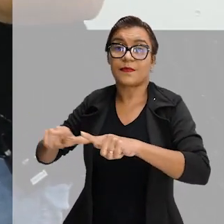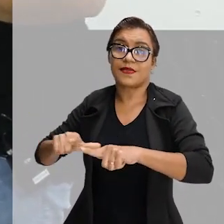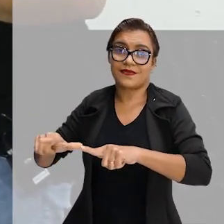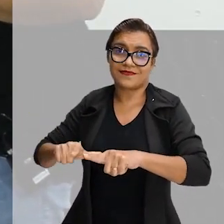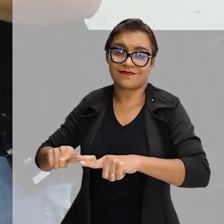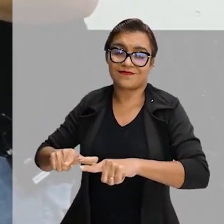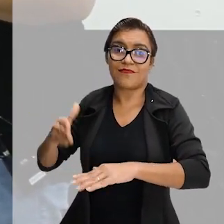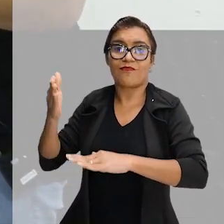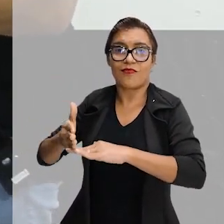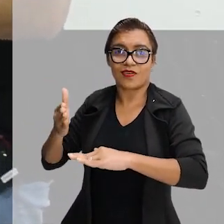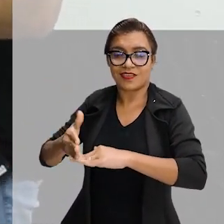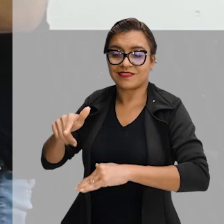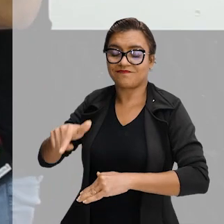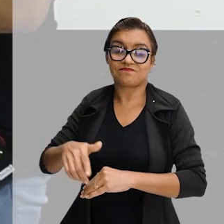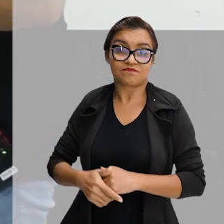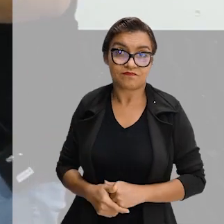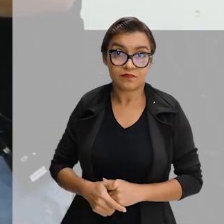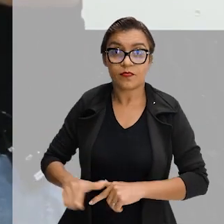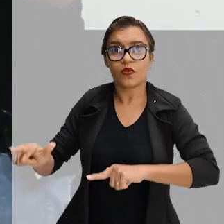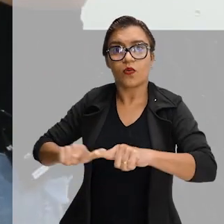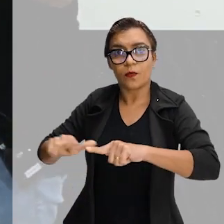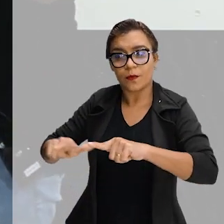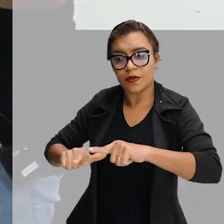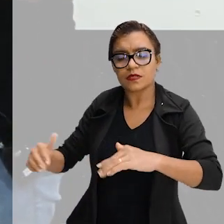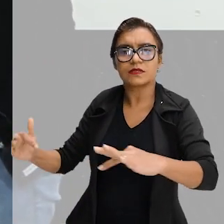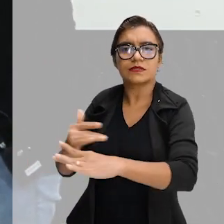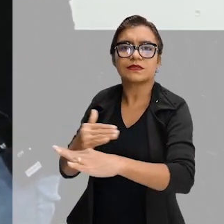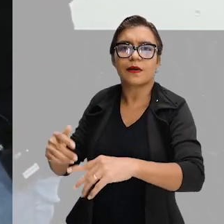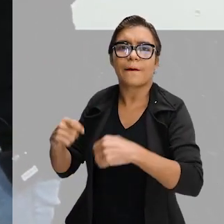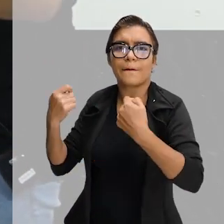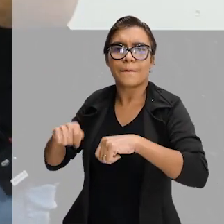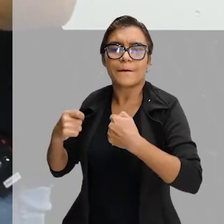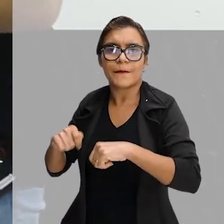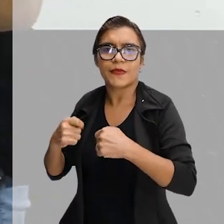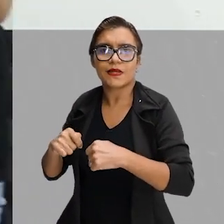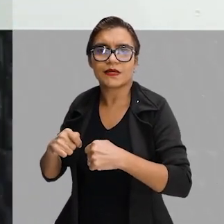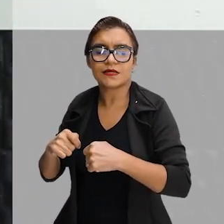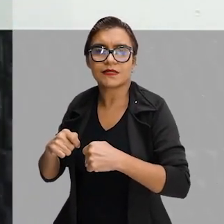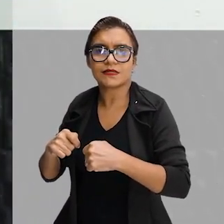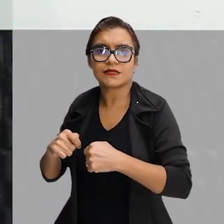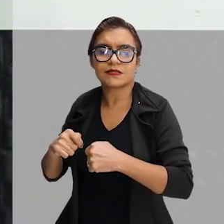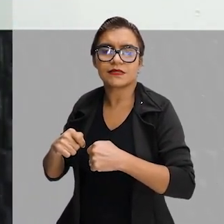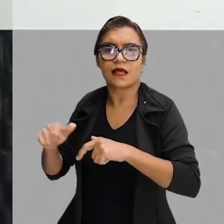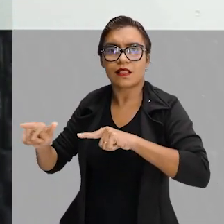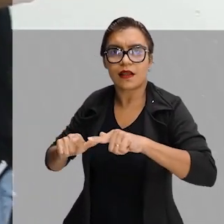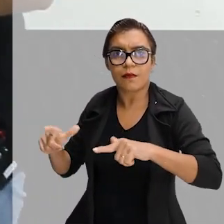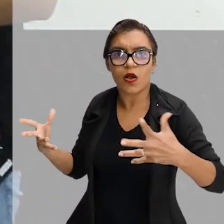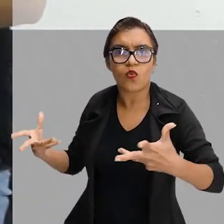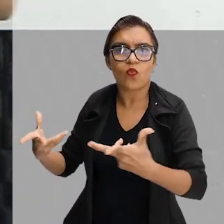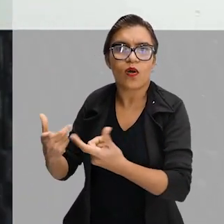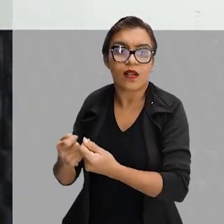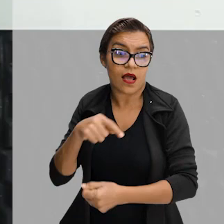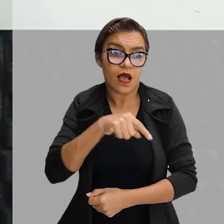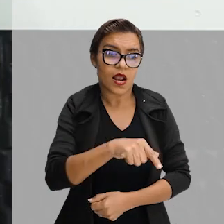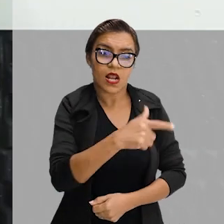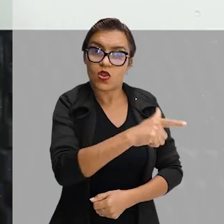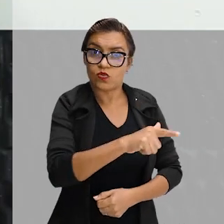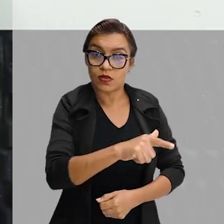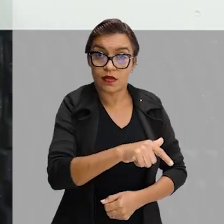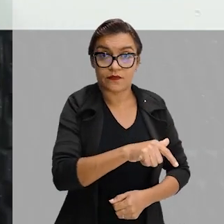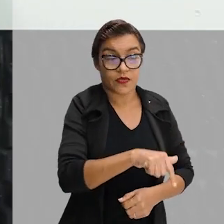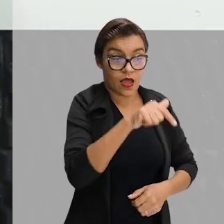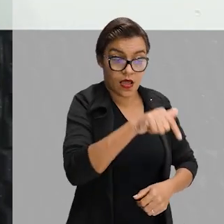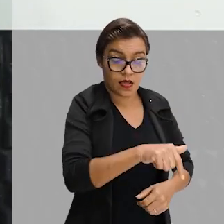modernizadas. Só que o emprego urbano precisa de mão de obra qualificada, que o homem do campo não tem. Então ele sai do